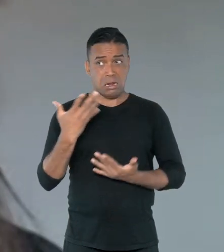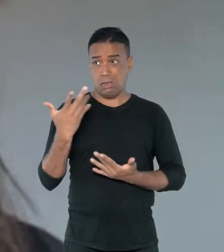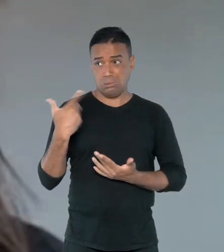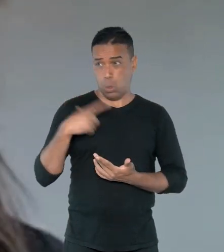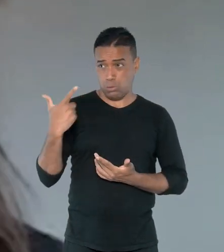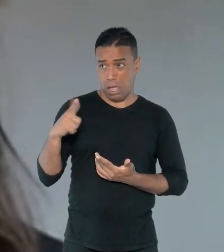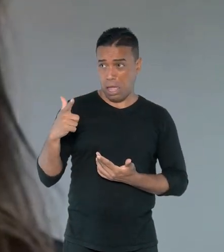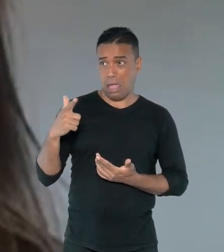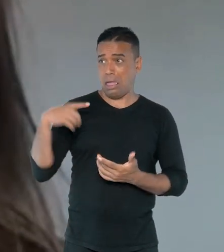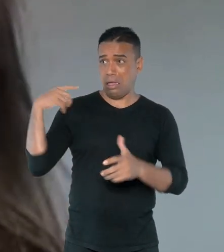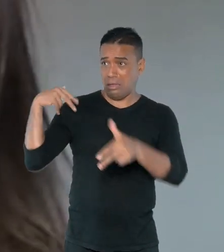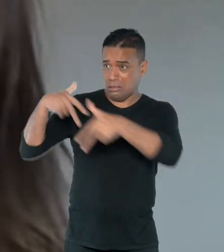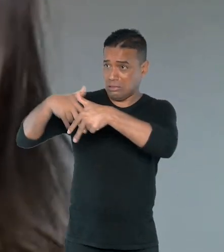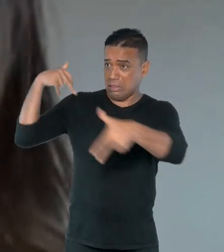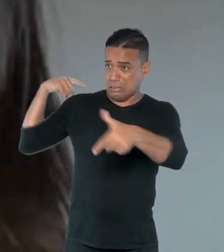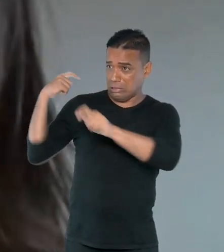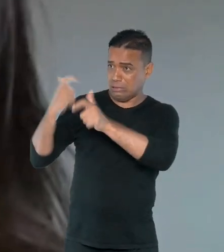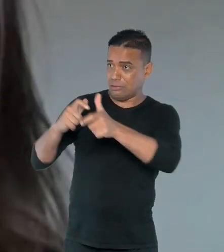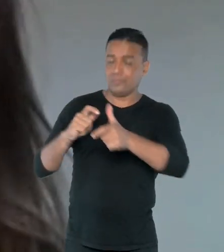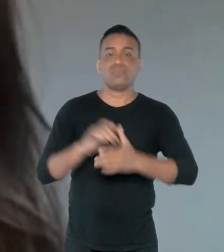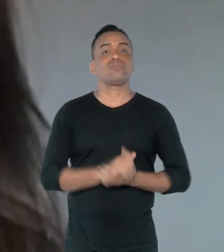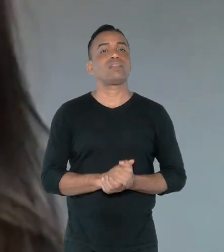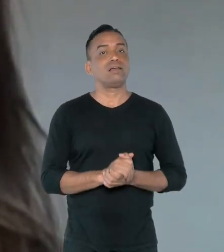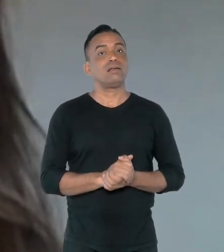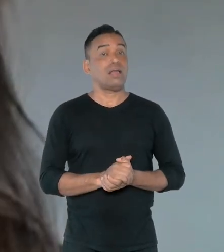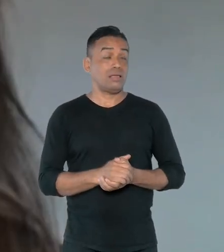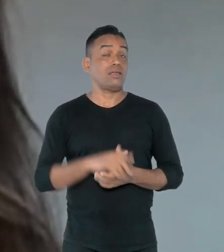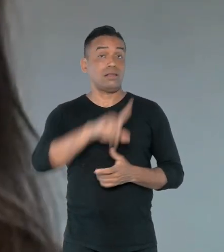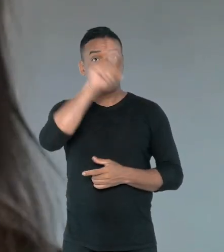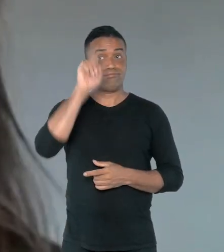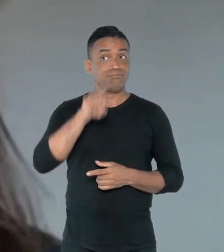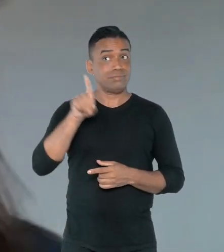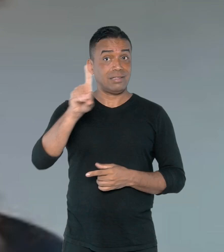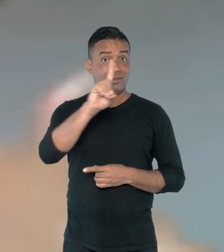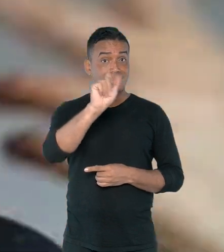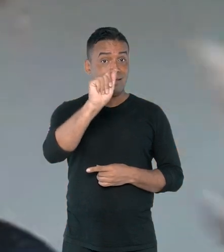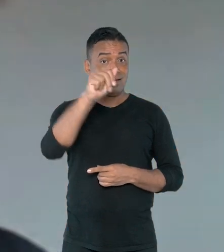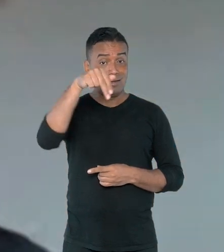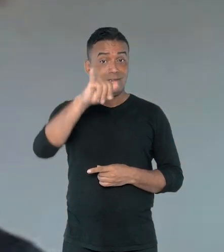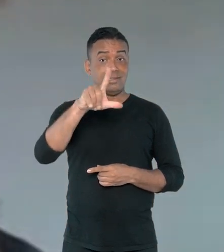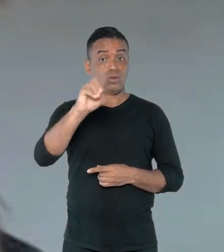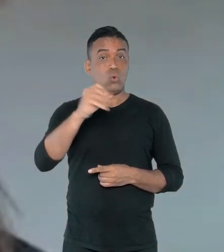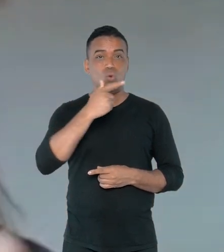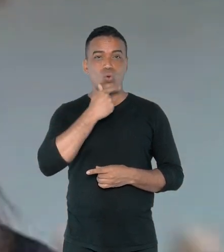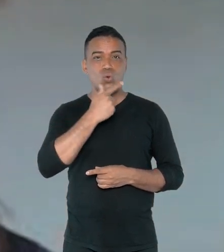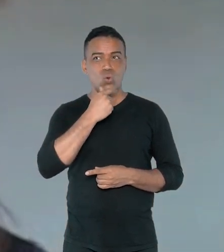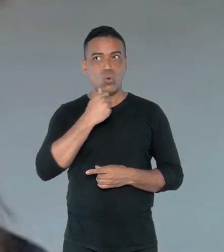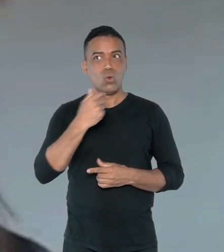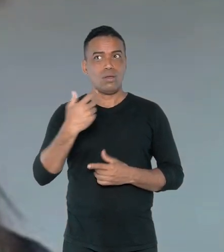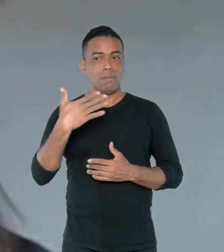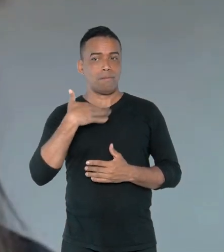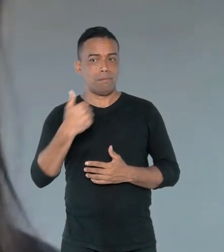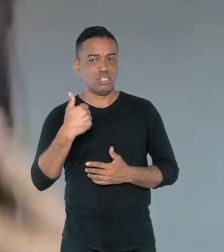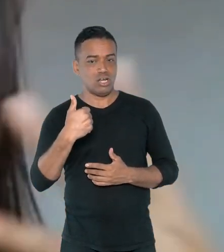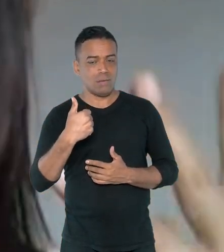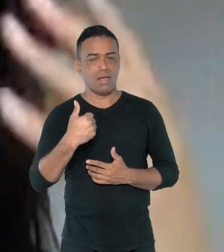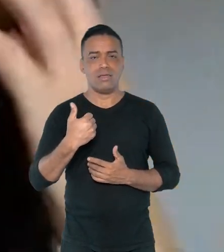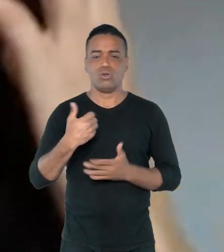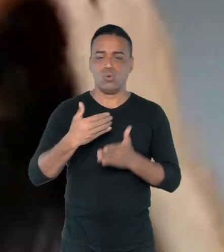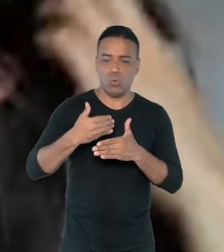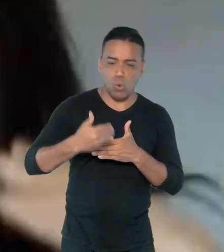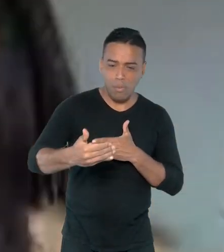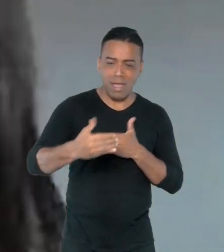não? E aí, a partir deste questionamento do Danilo, que a gente começa a investigar